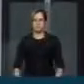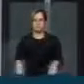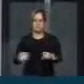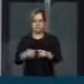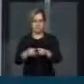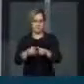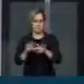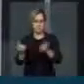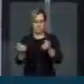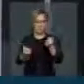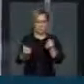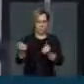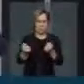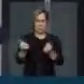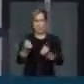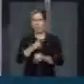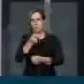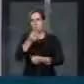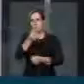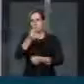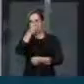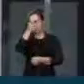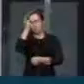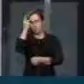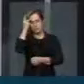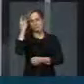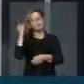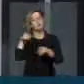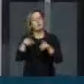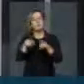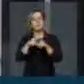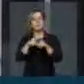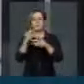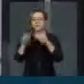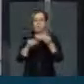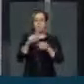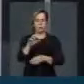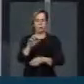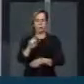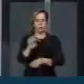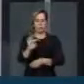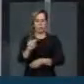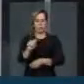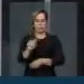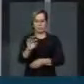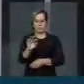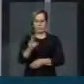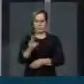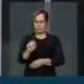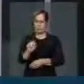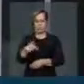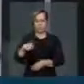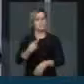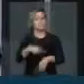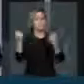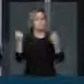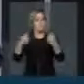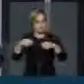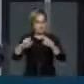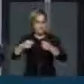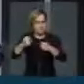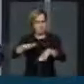que transporta poucas pessoas e encarado como status então nós precisamos cada vez